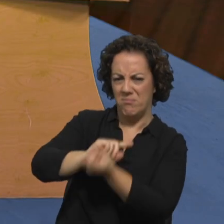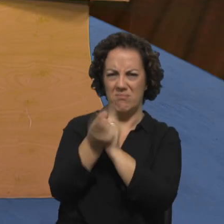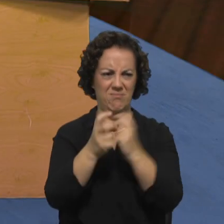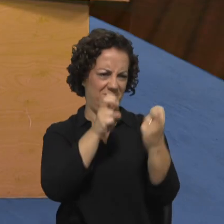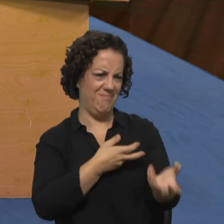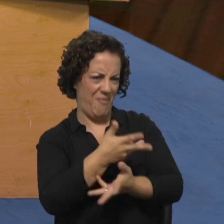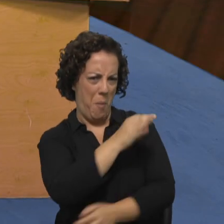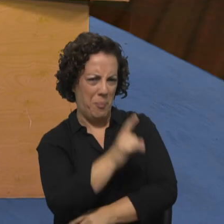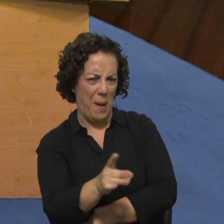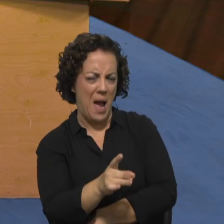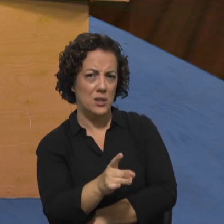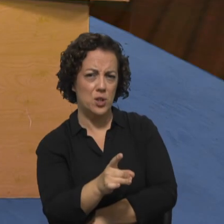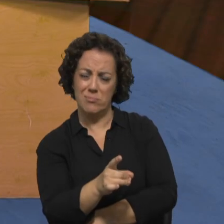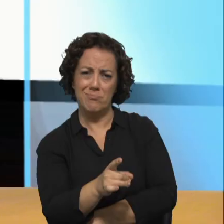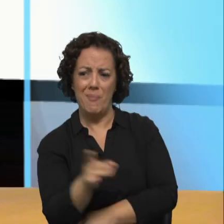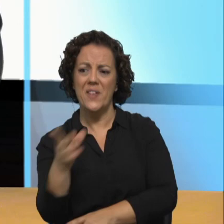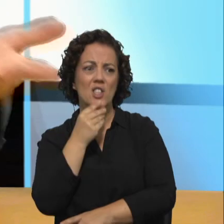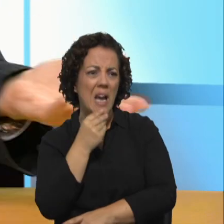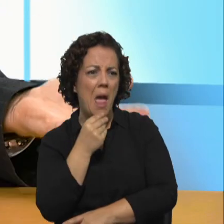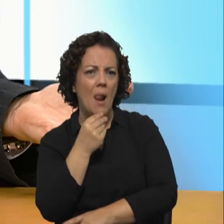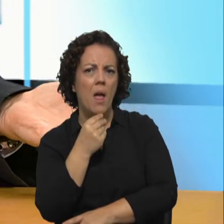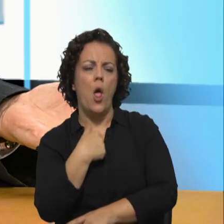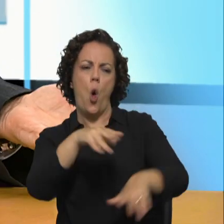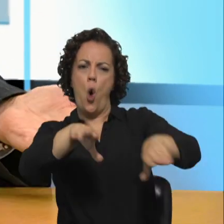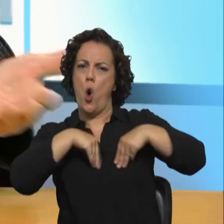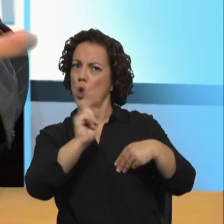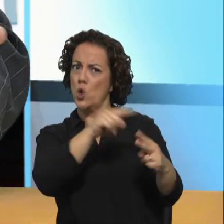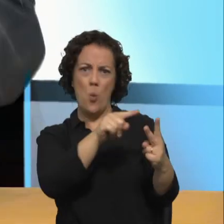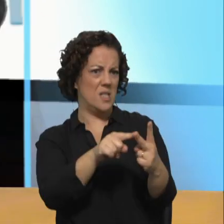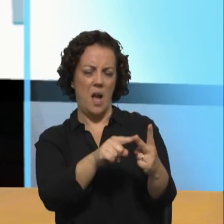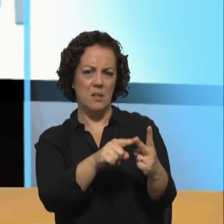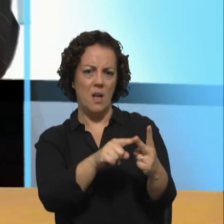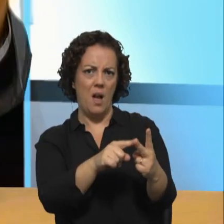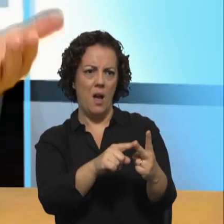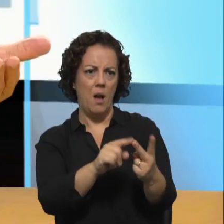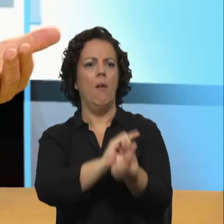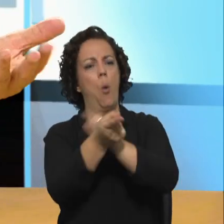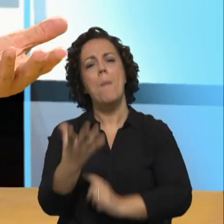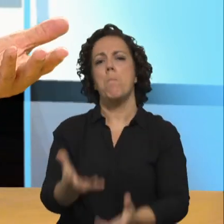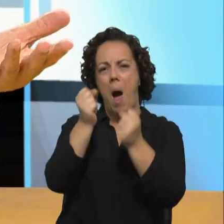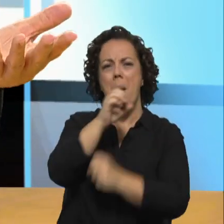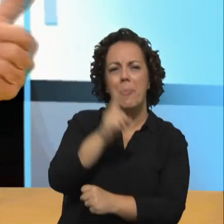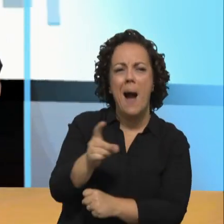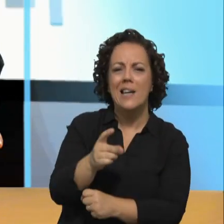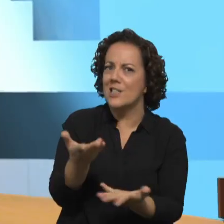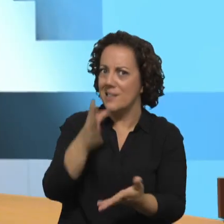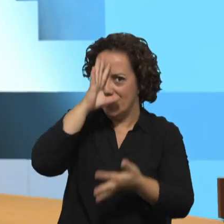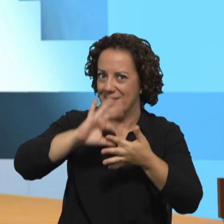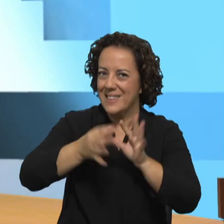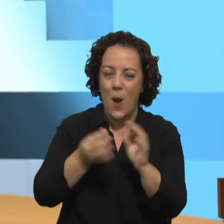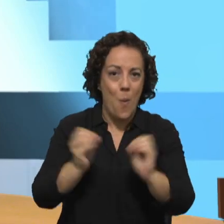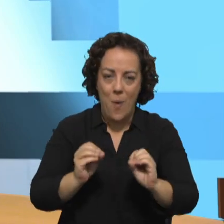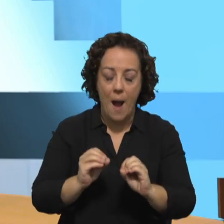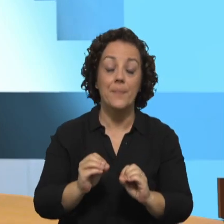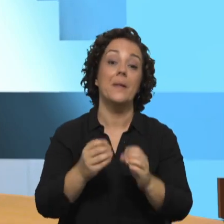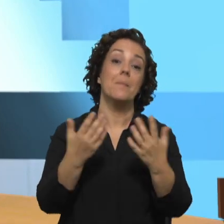Israel não os quer reconhecer e quer ter paz nas suas fronteiras. Aqui alguma coisa não bate certo. Entretanto, a questão da religião,